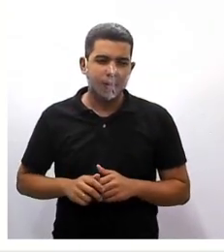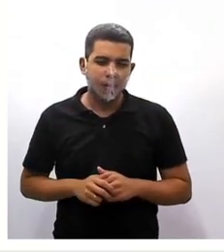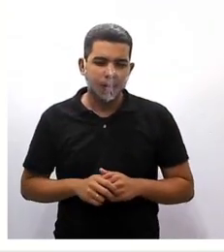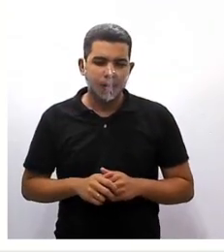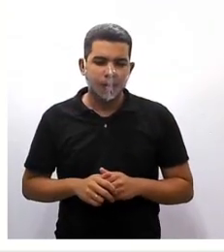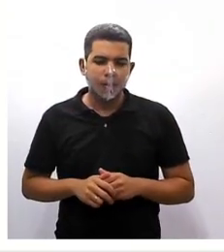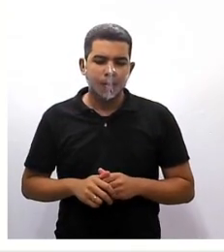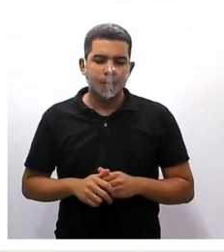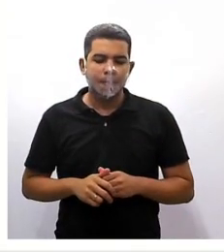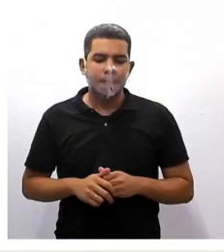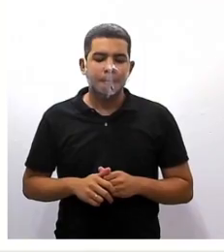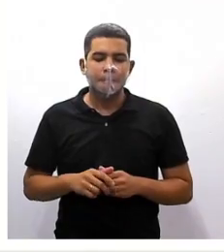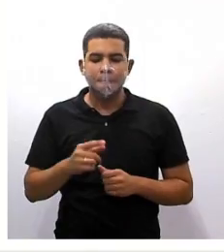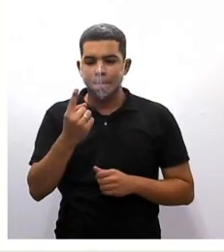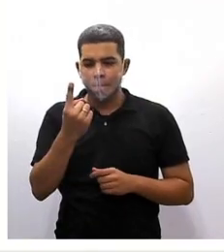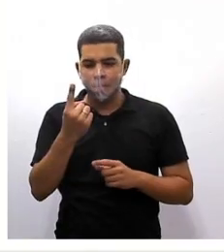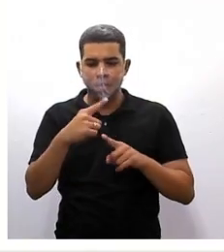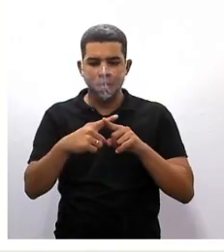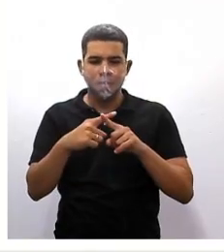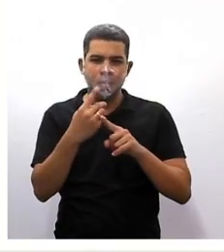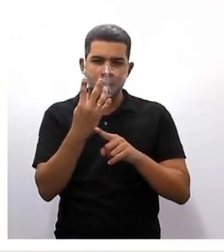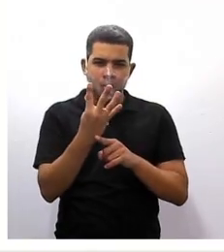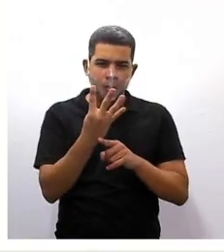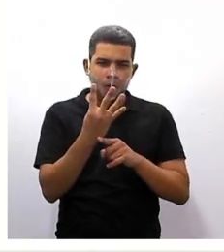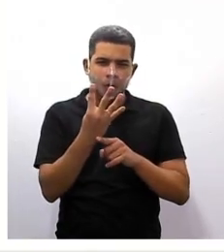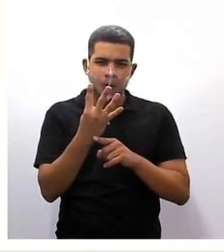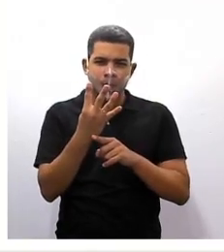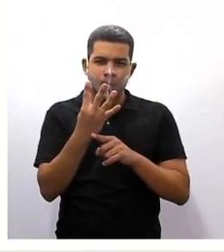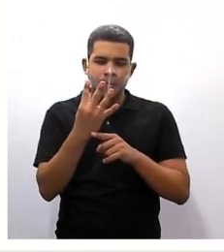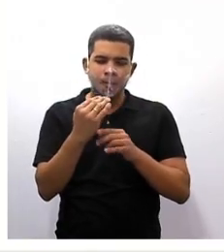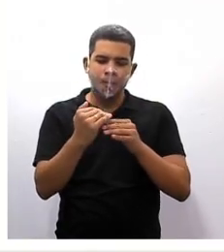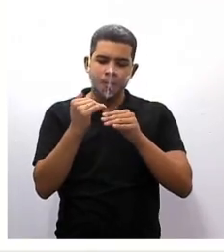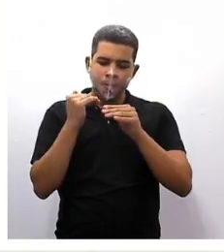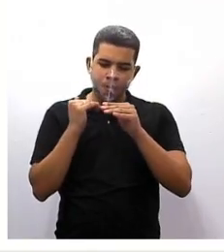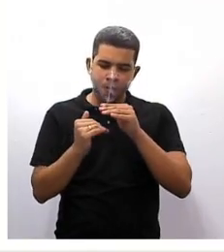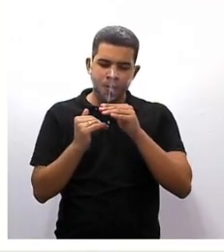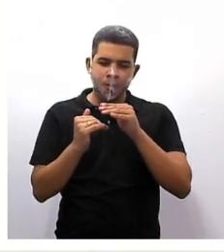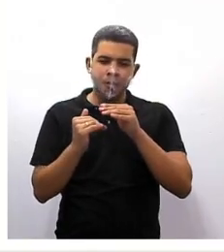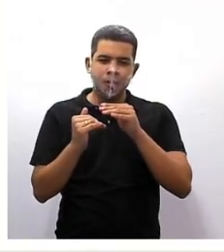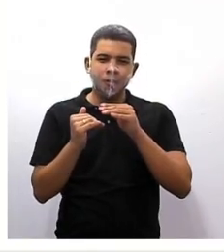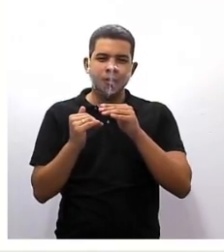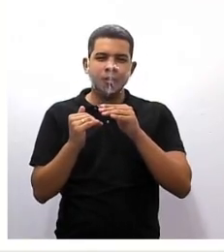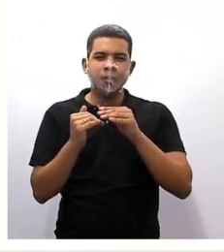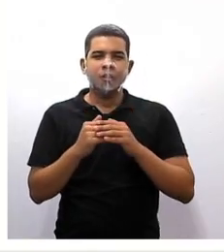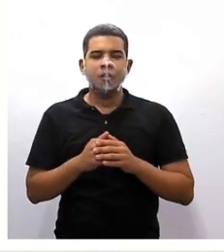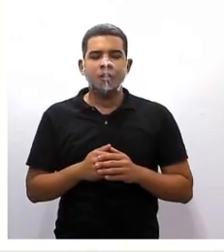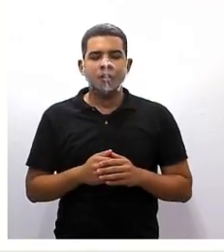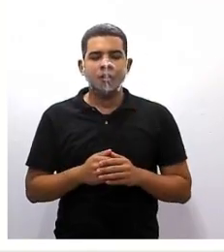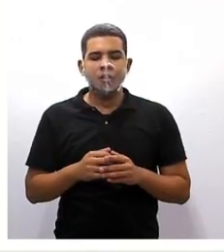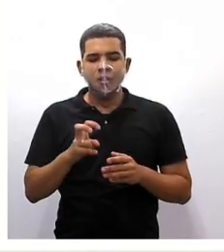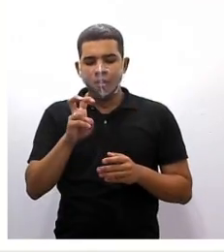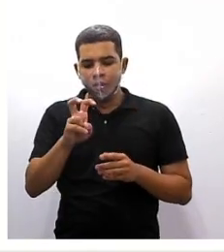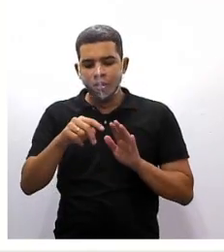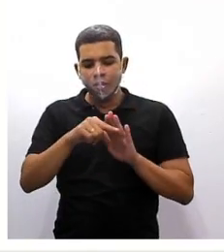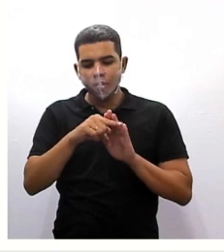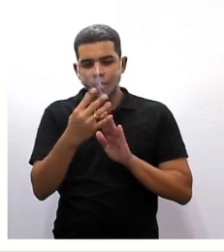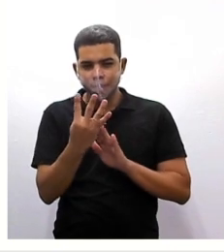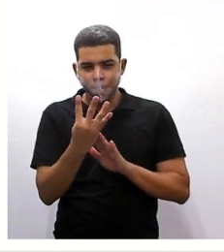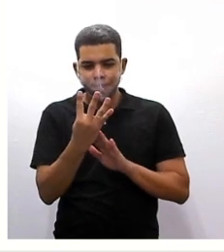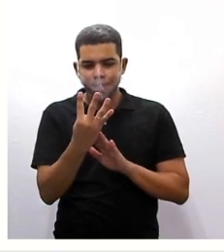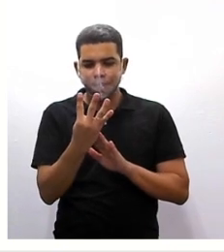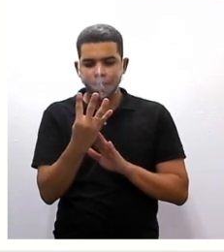e faz 1 vezes 4 e coloca embaixo do 4, nesse caso, embaixo do 5, 4. 5 menos 4,